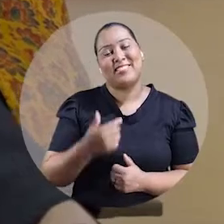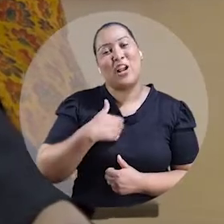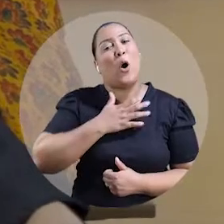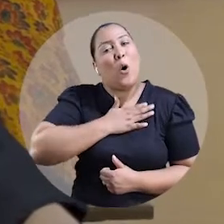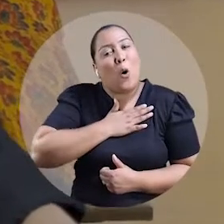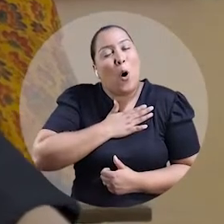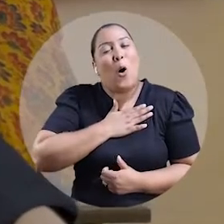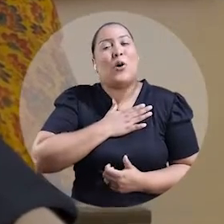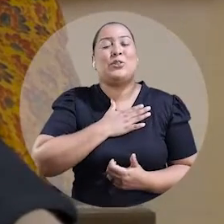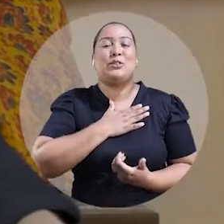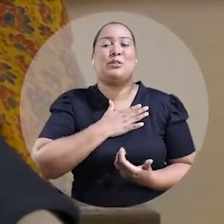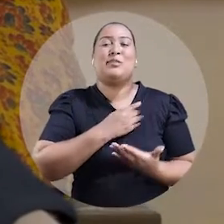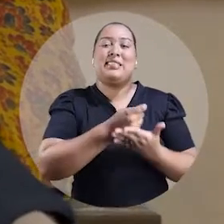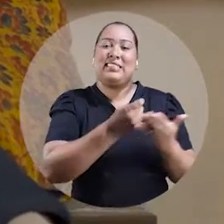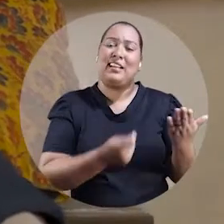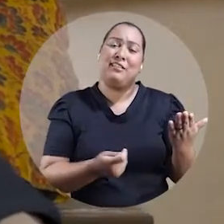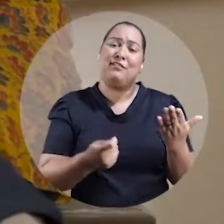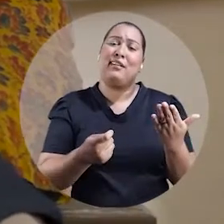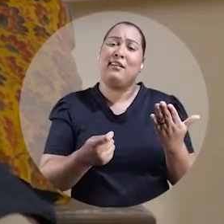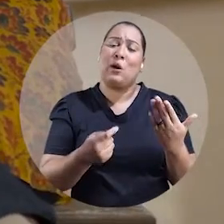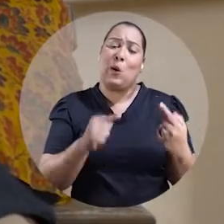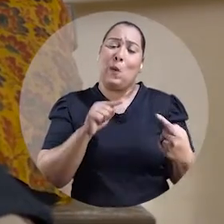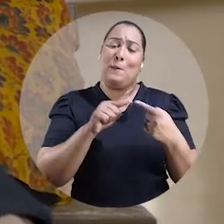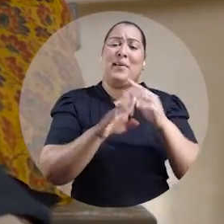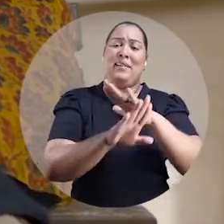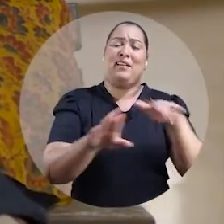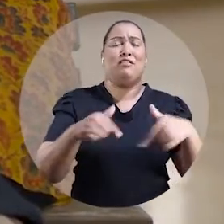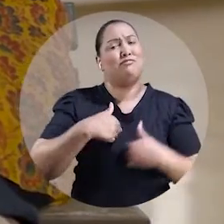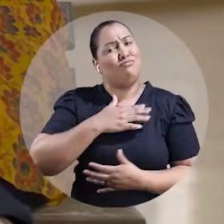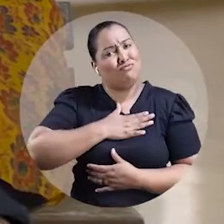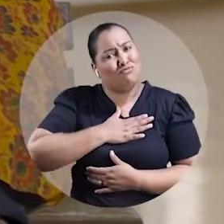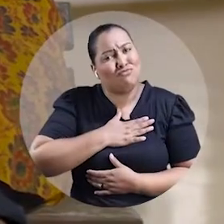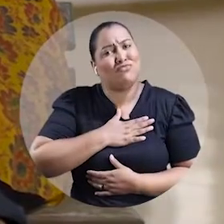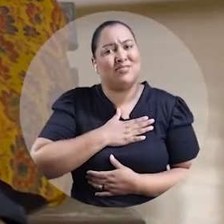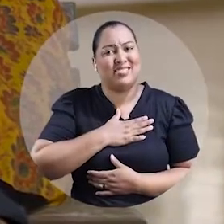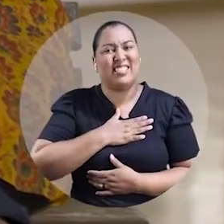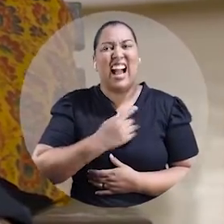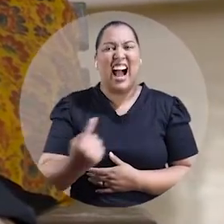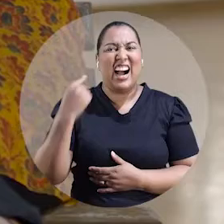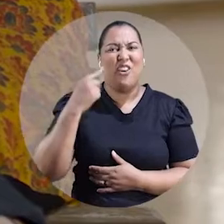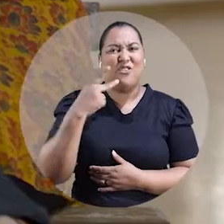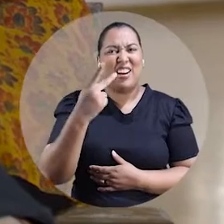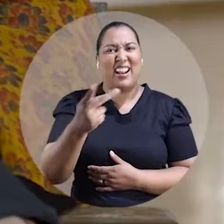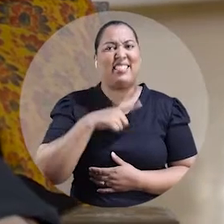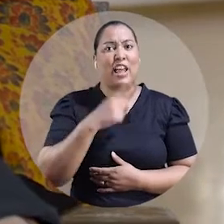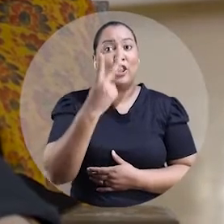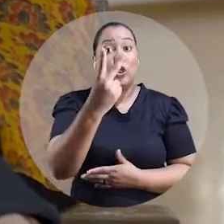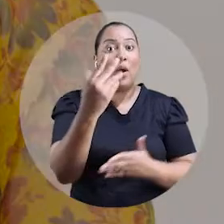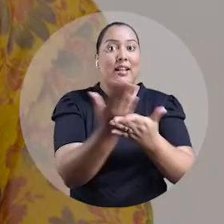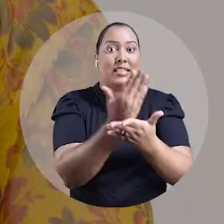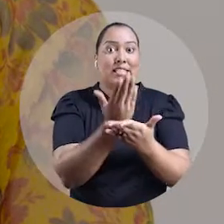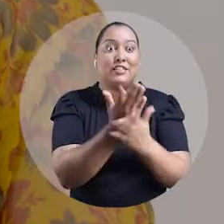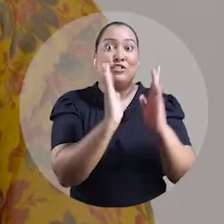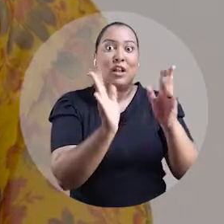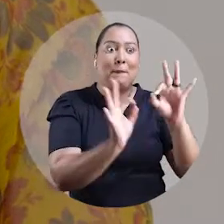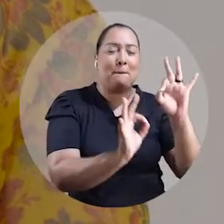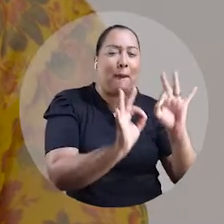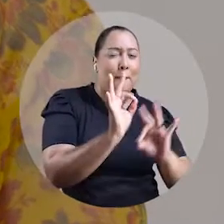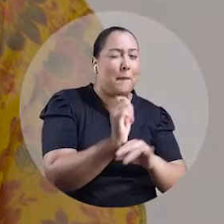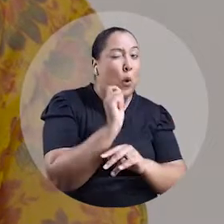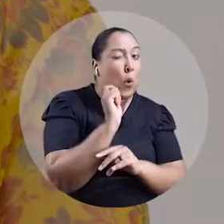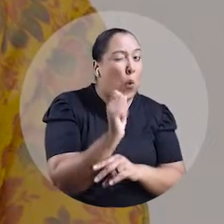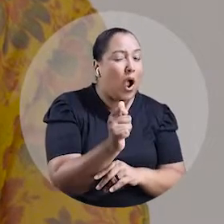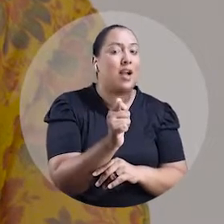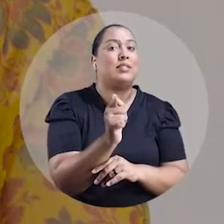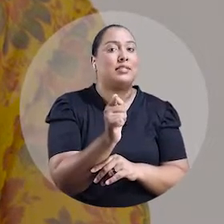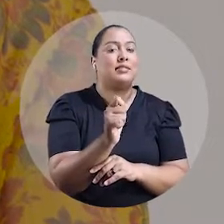E gosto de escrever também para o público infantil. Eu já citei, estou com dois livros em preparo,